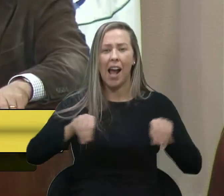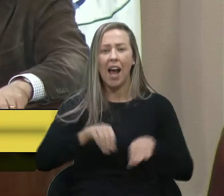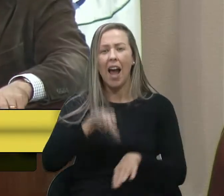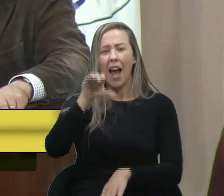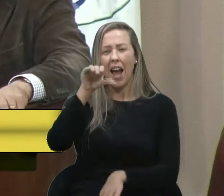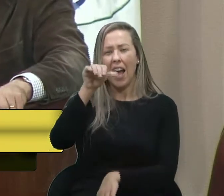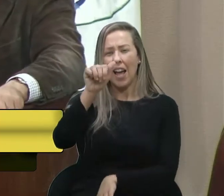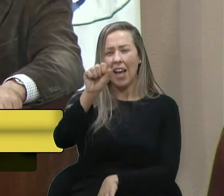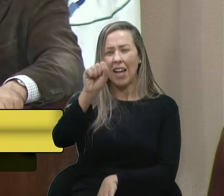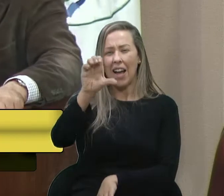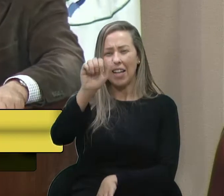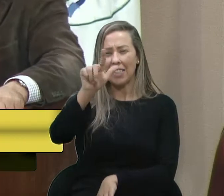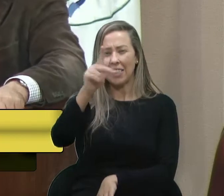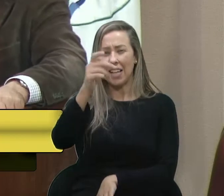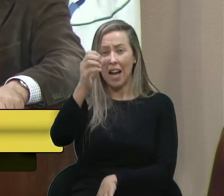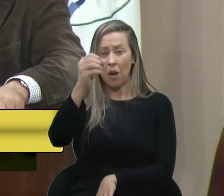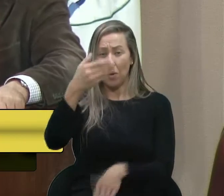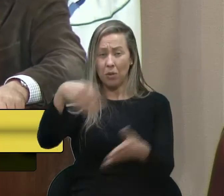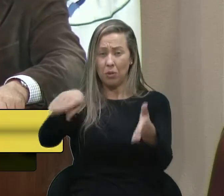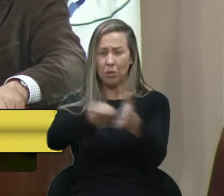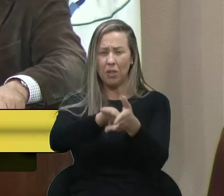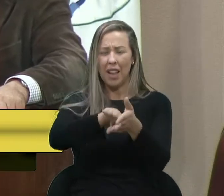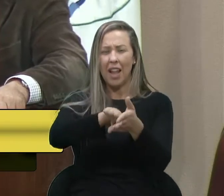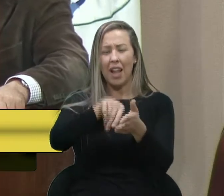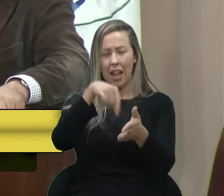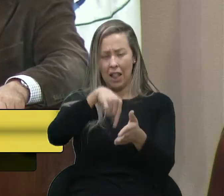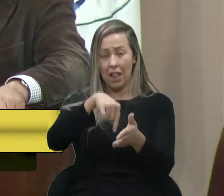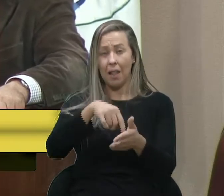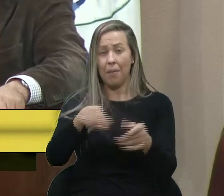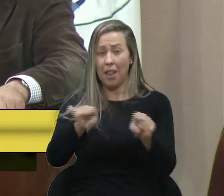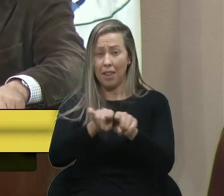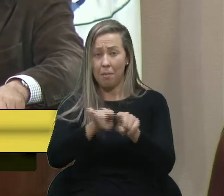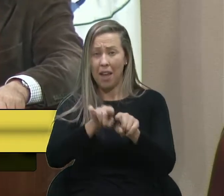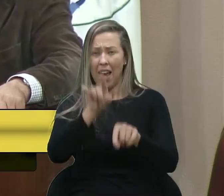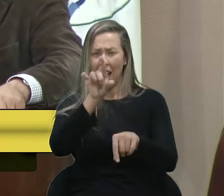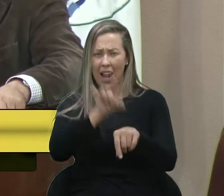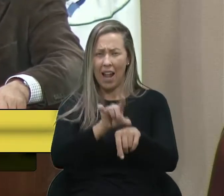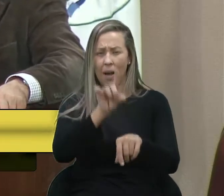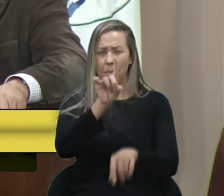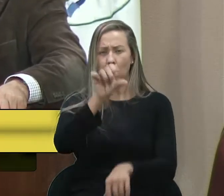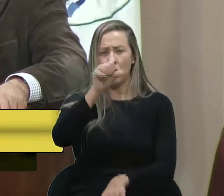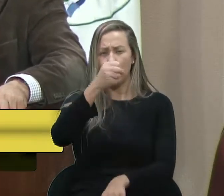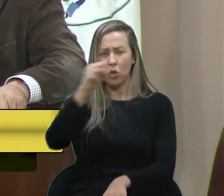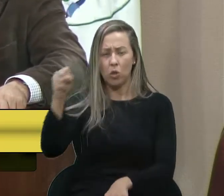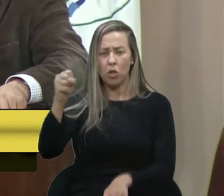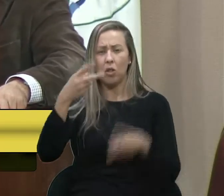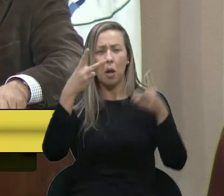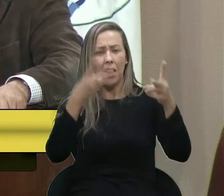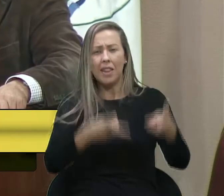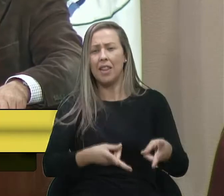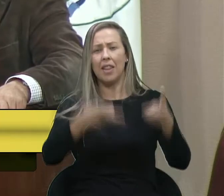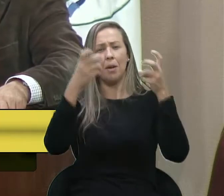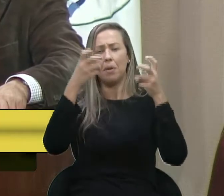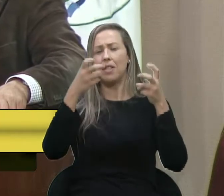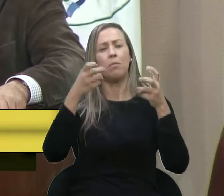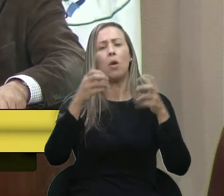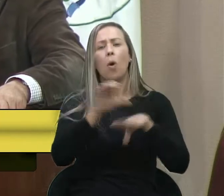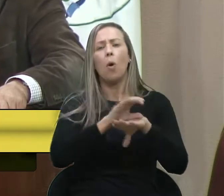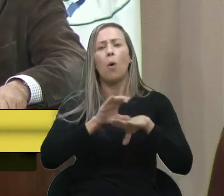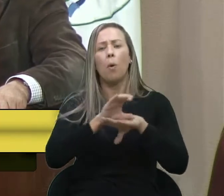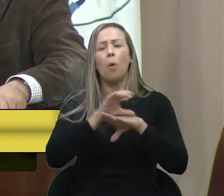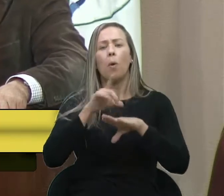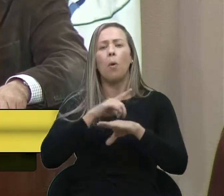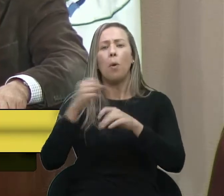aqui, em 88, na Constituição, vereador Sandro, passou desapercebido o poder